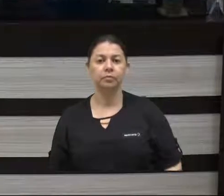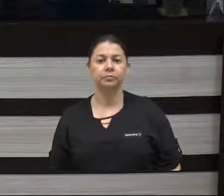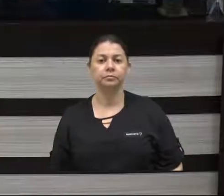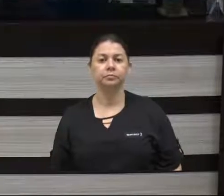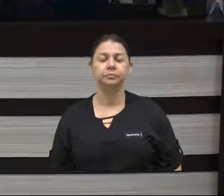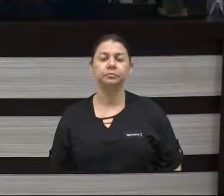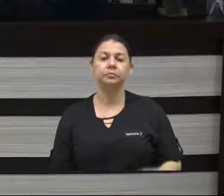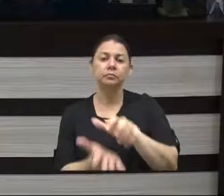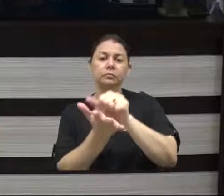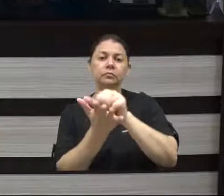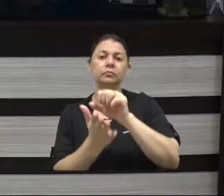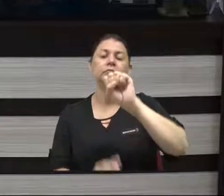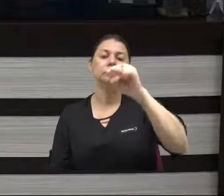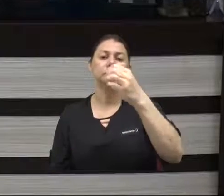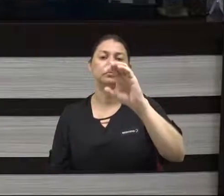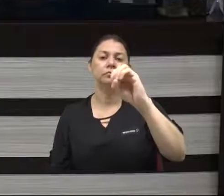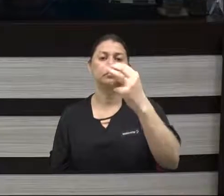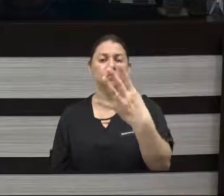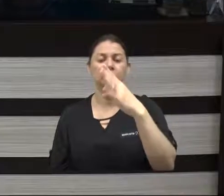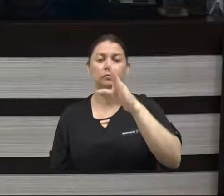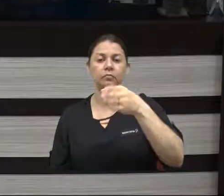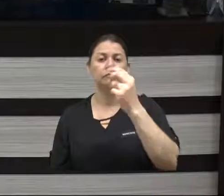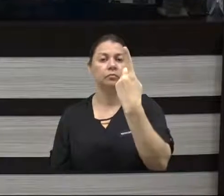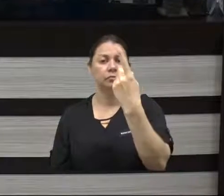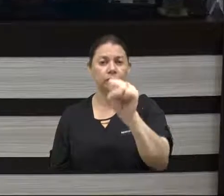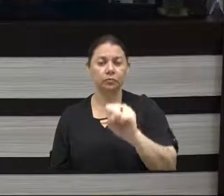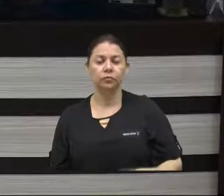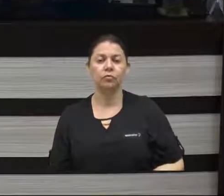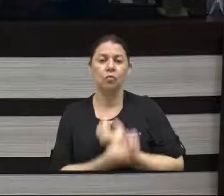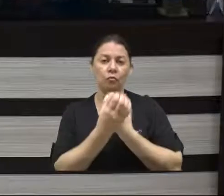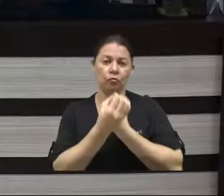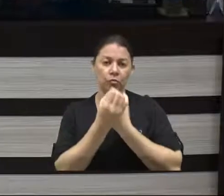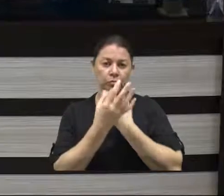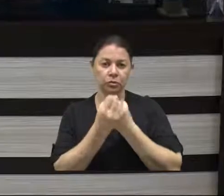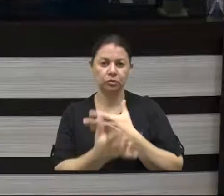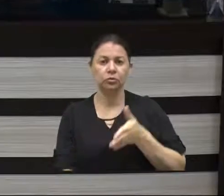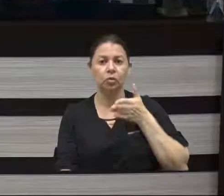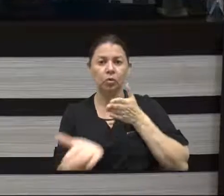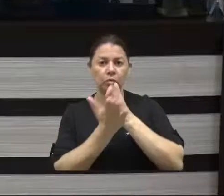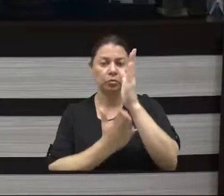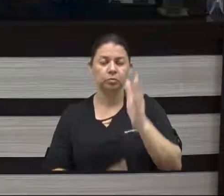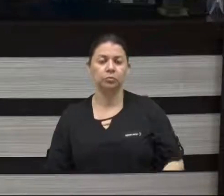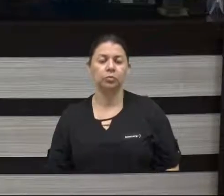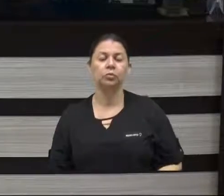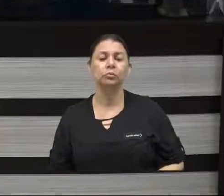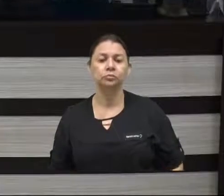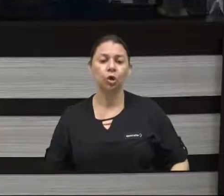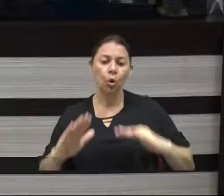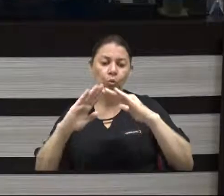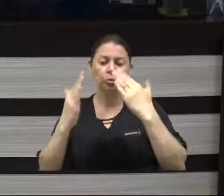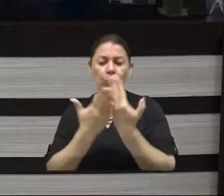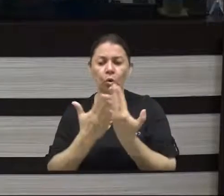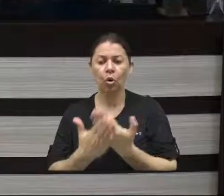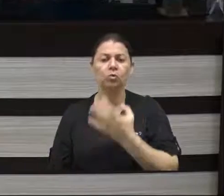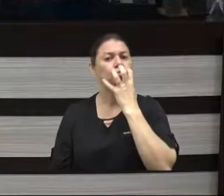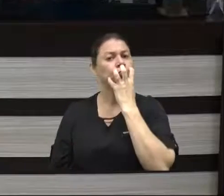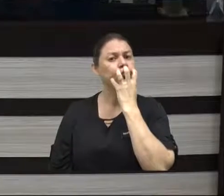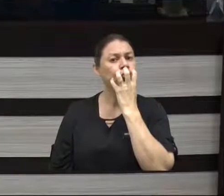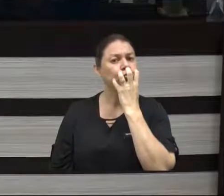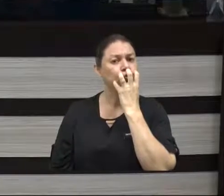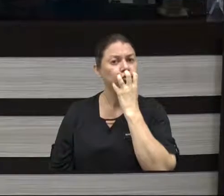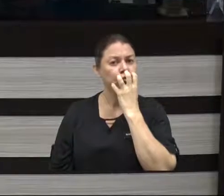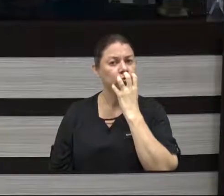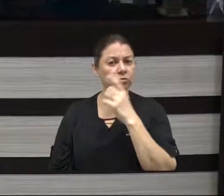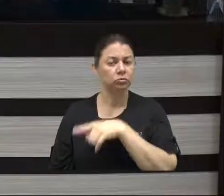número 804/2018 requer informações do Poder Executivo sobre o canil da Guarda Municipal, de autoria do vereador Wagner Barbosa.